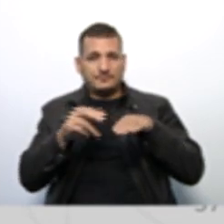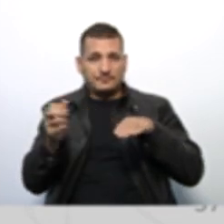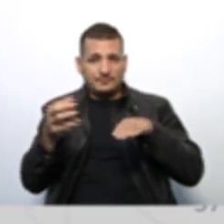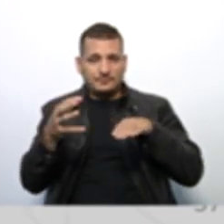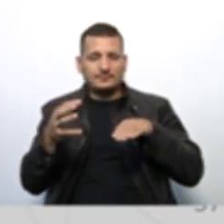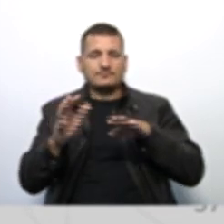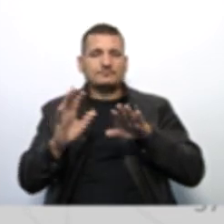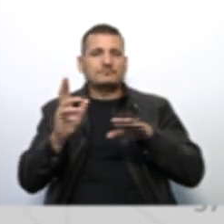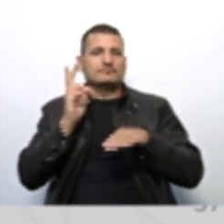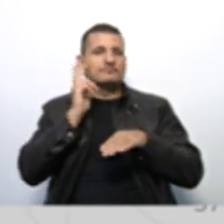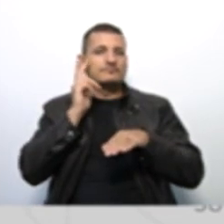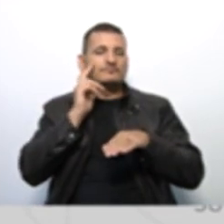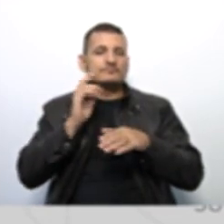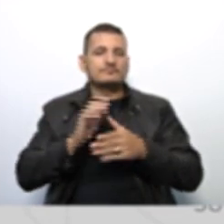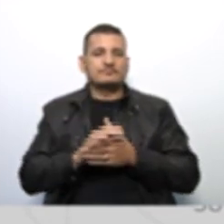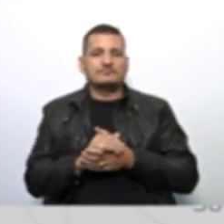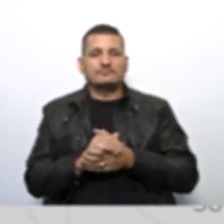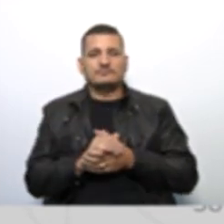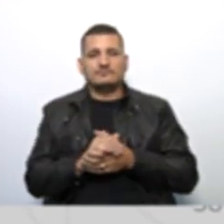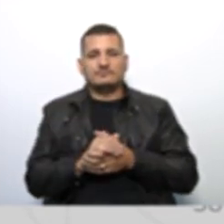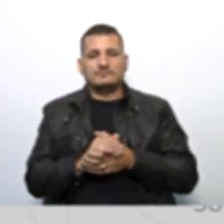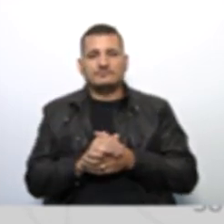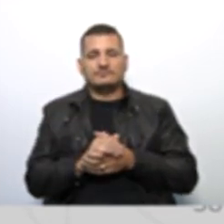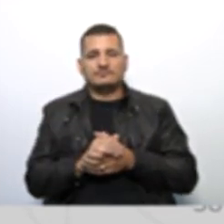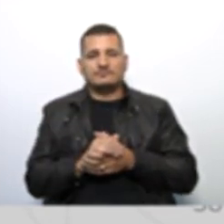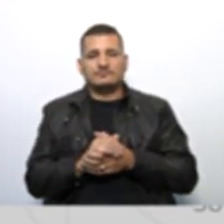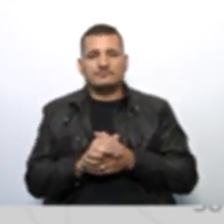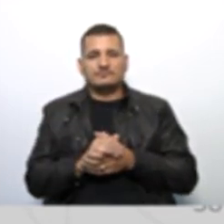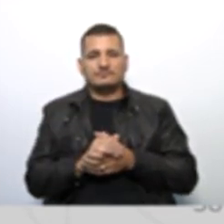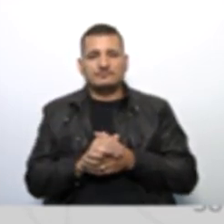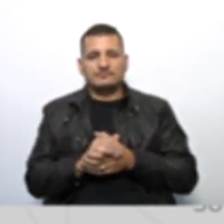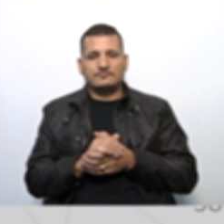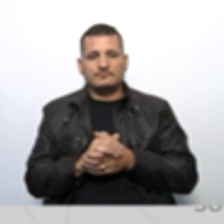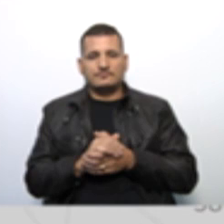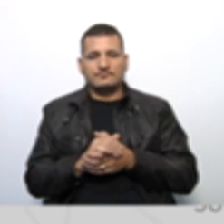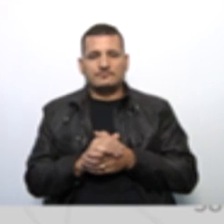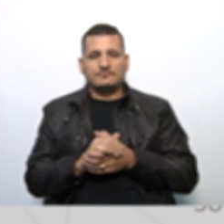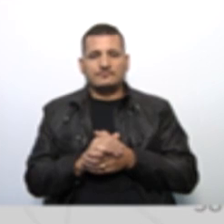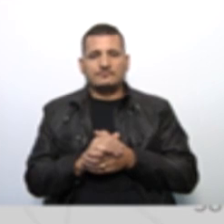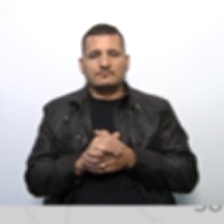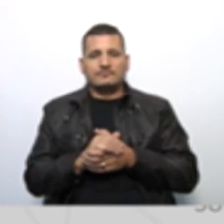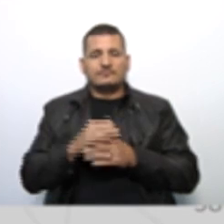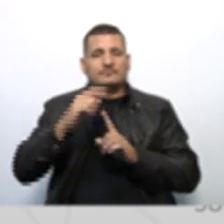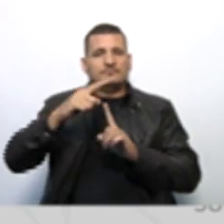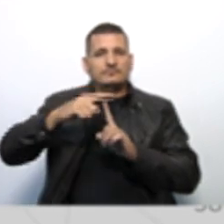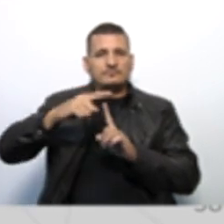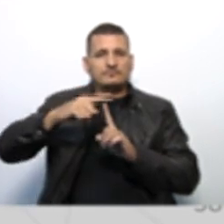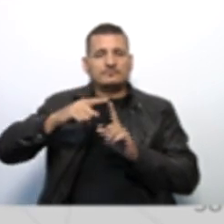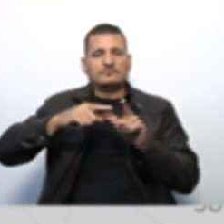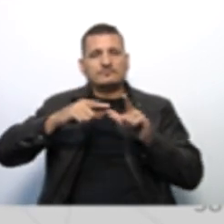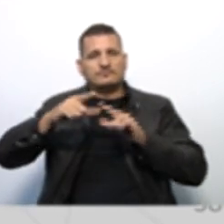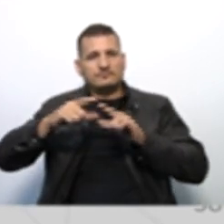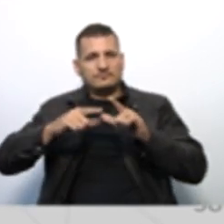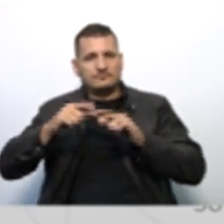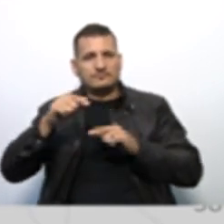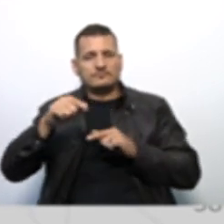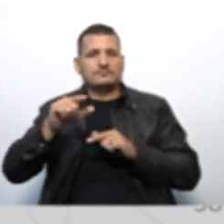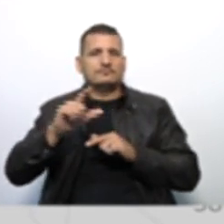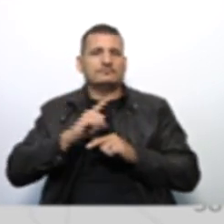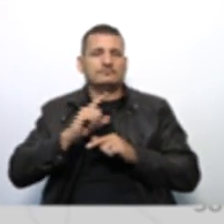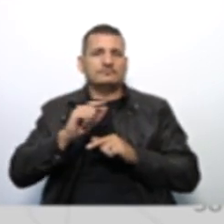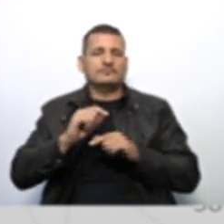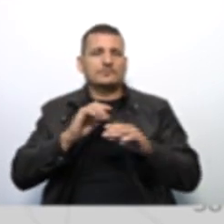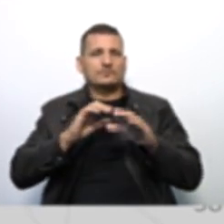funcionar normalmente. Ok, pessoal? A topologia estrela possui a vantagem de tratar a comunicação em